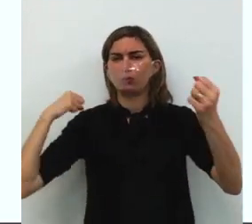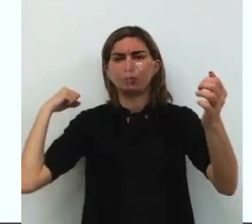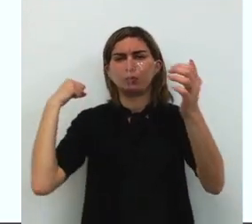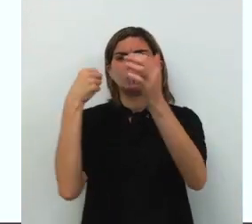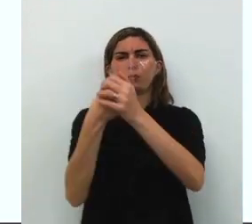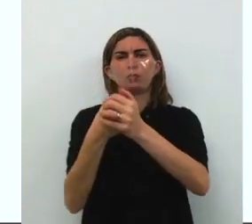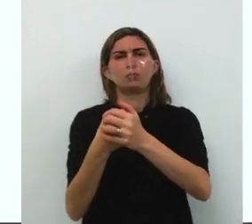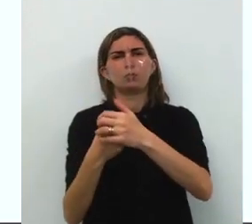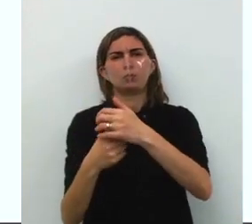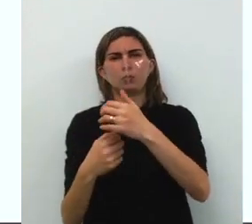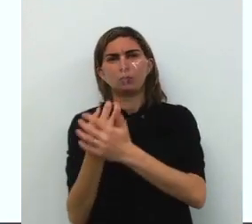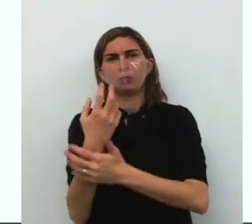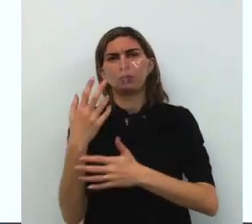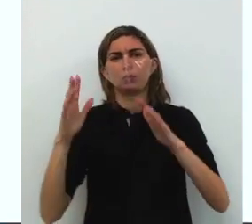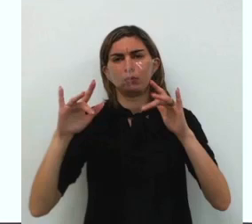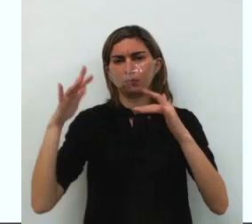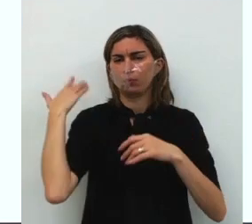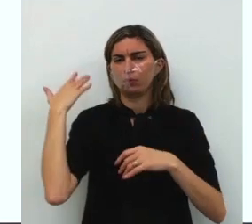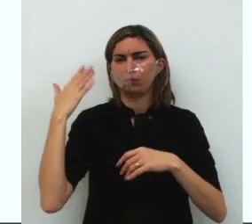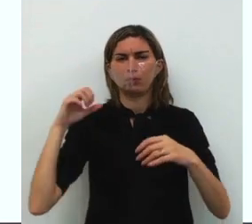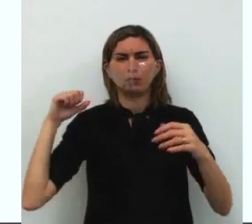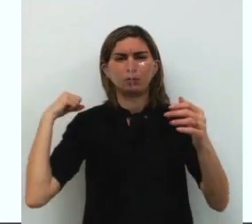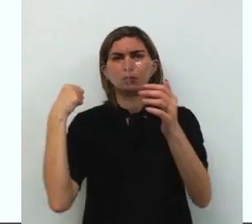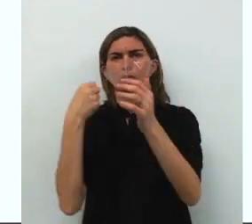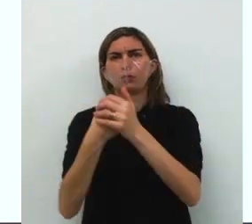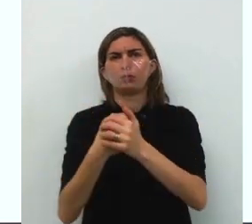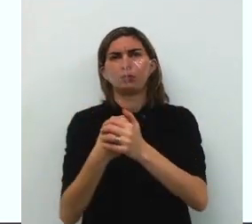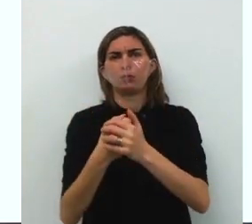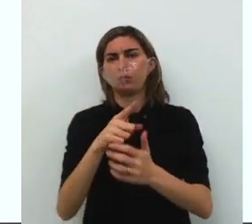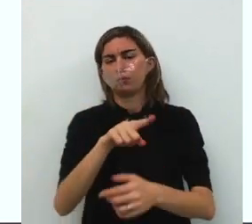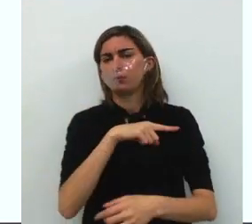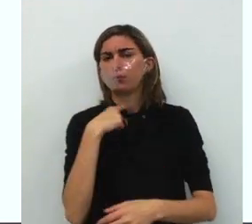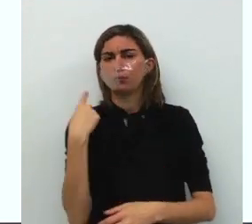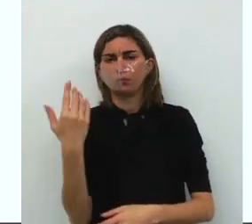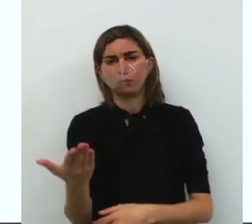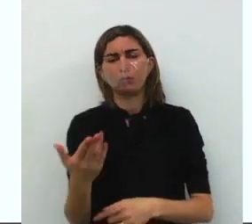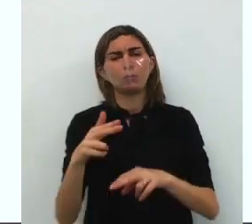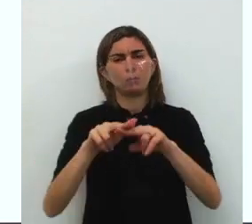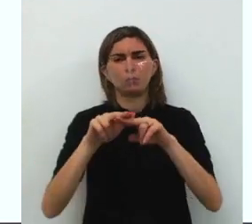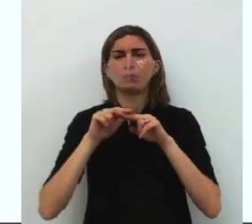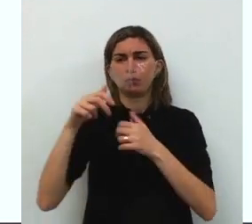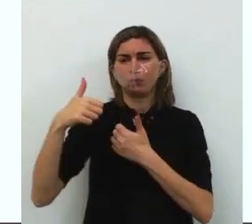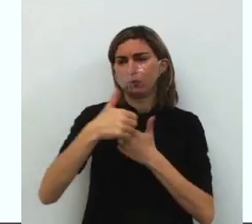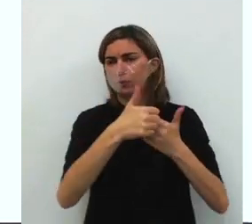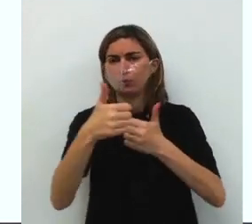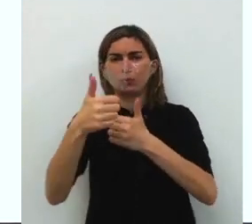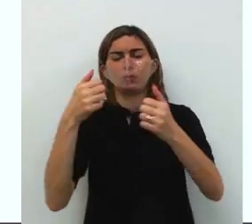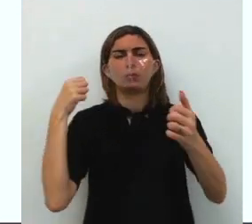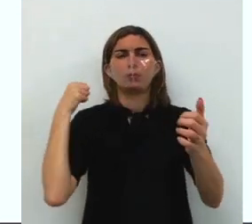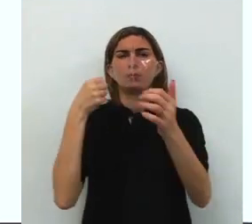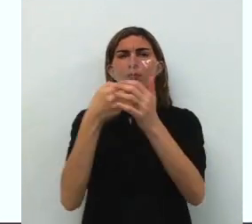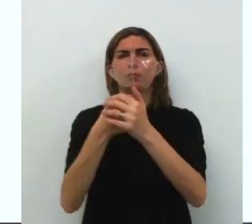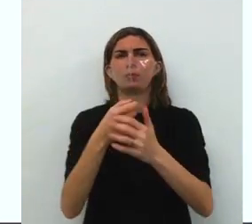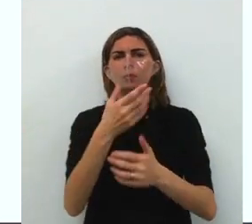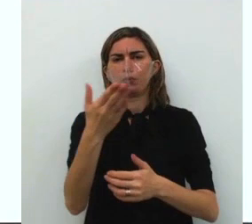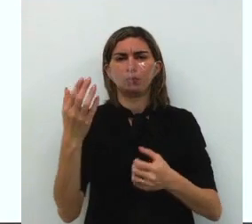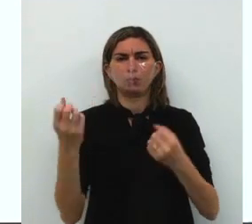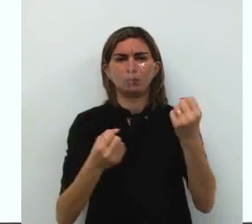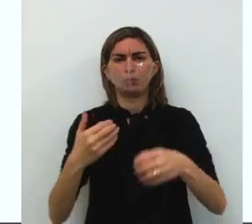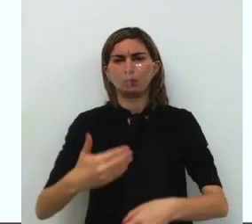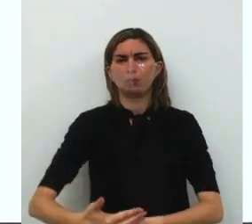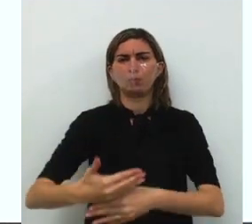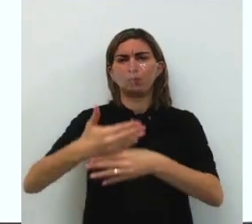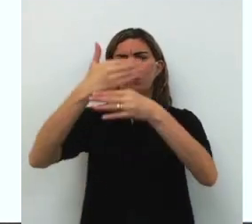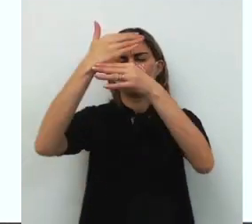o motorista e o namorado na época, e o que? Ela veio a falecer. Por quê? Nessa perseguição bateu o quê?